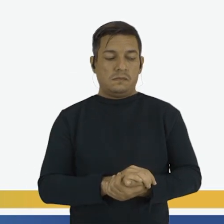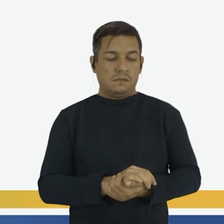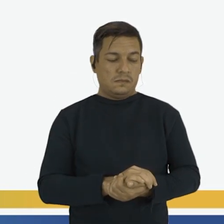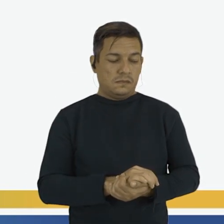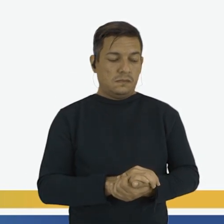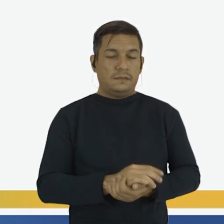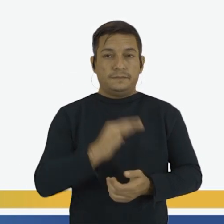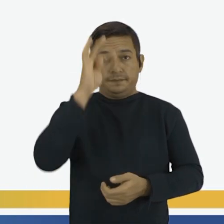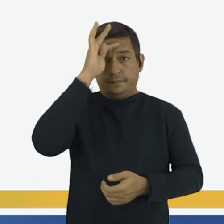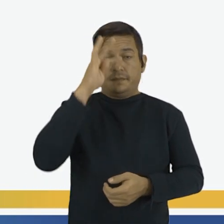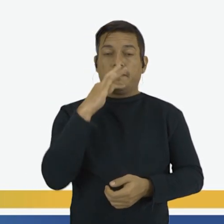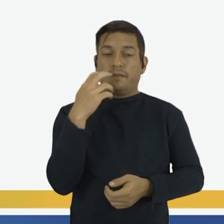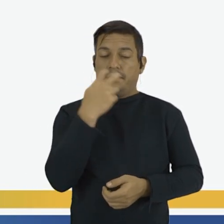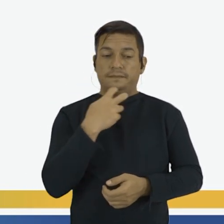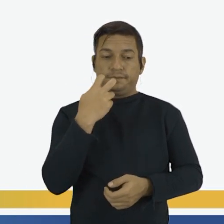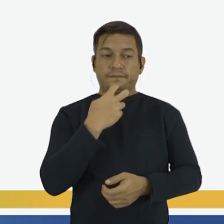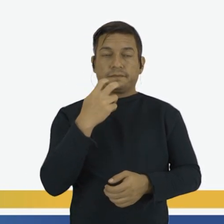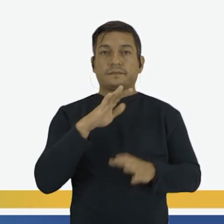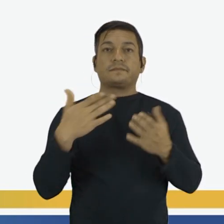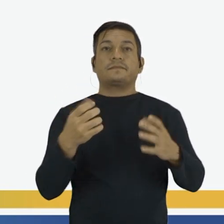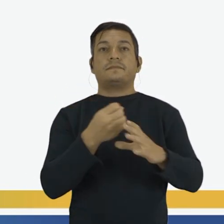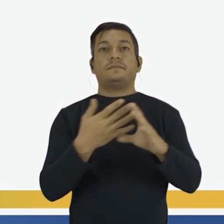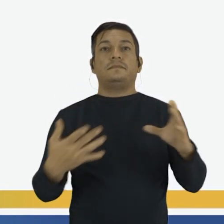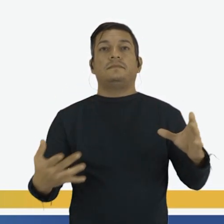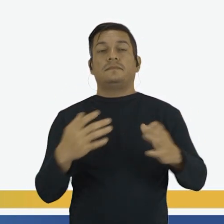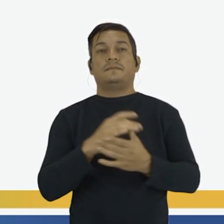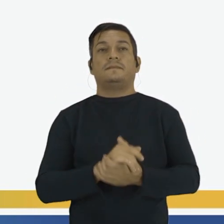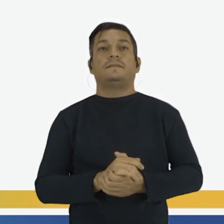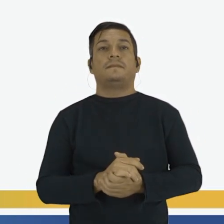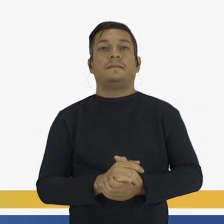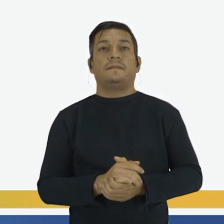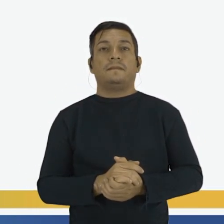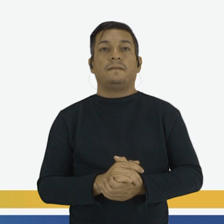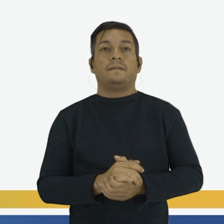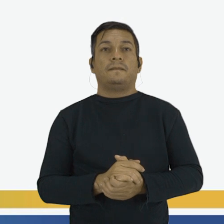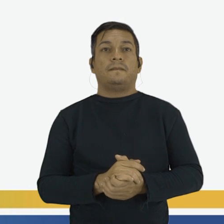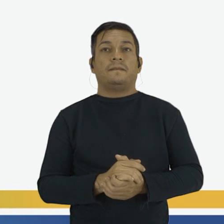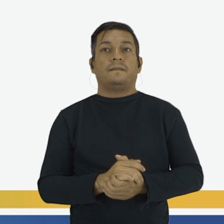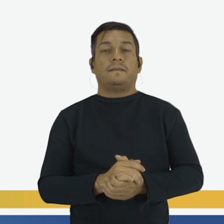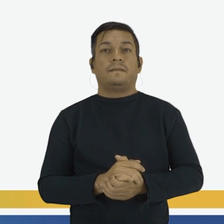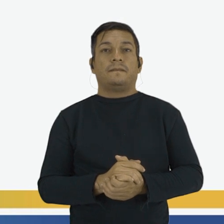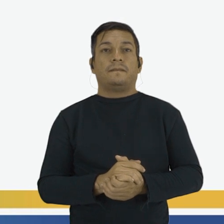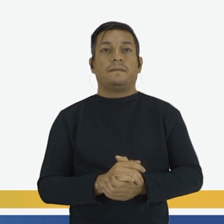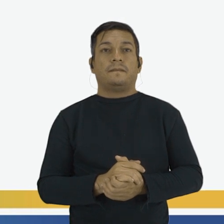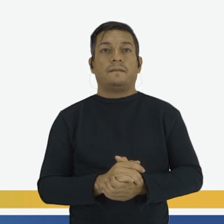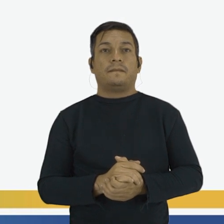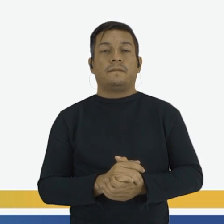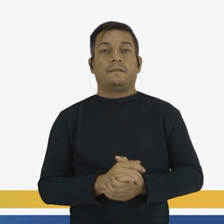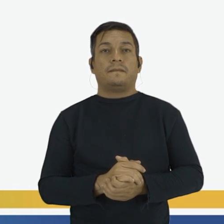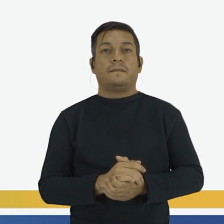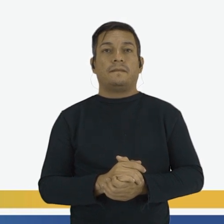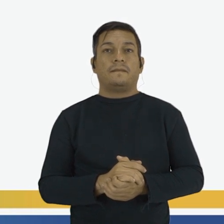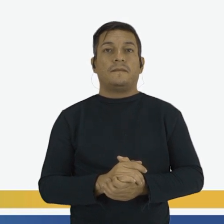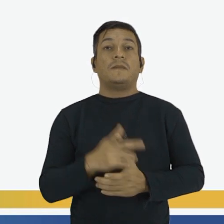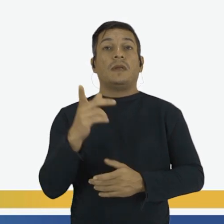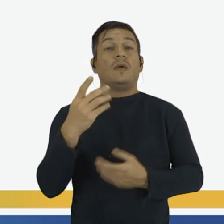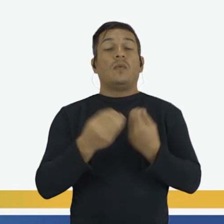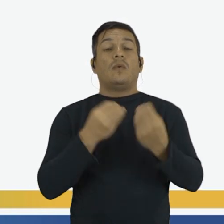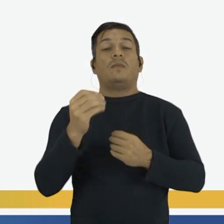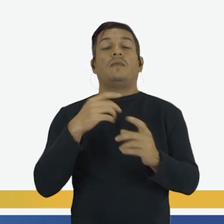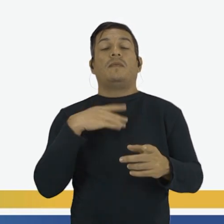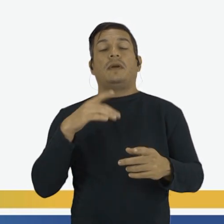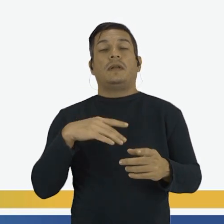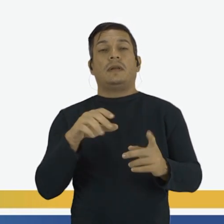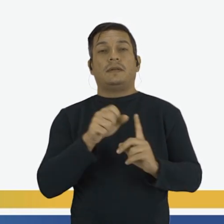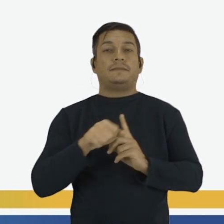A tradição oral. Qual a característica da tradição oral? As tradições orais são